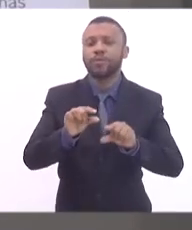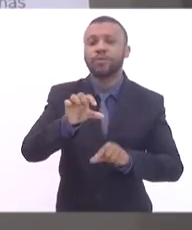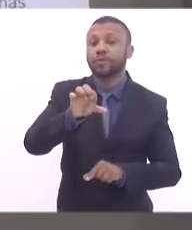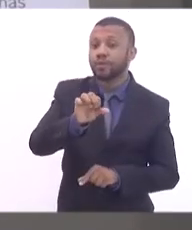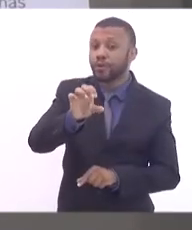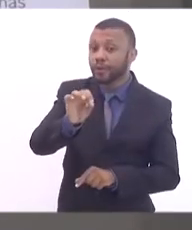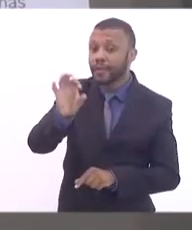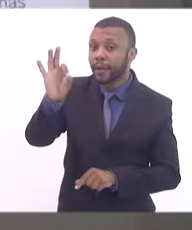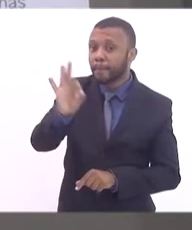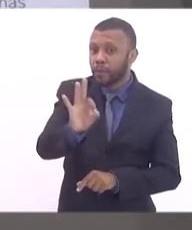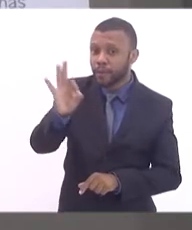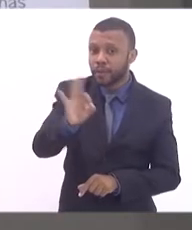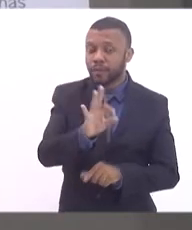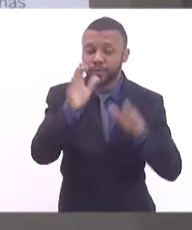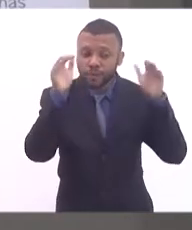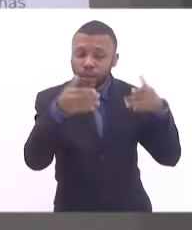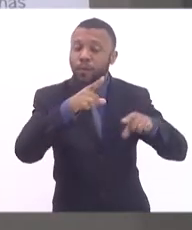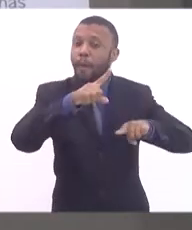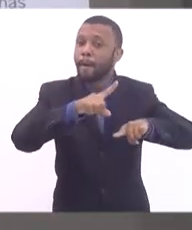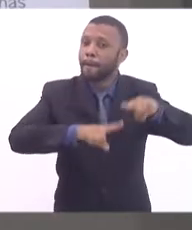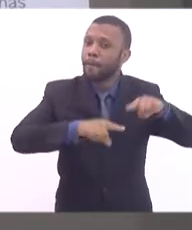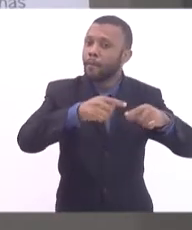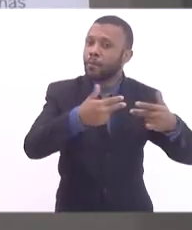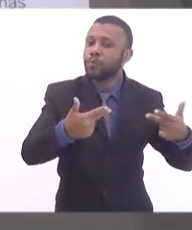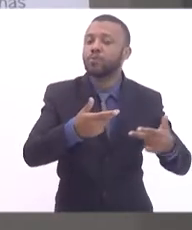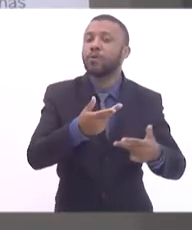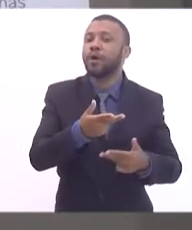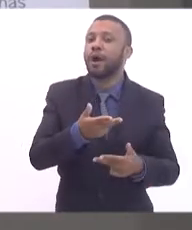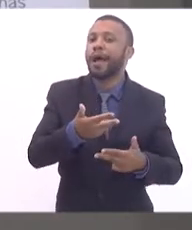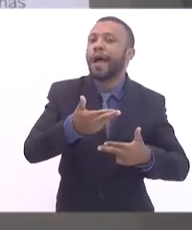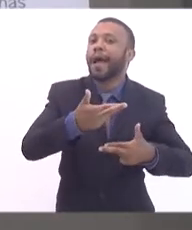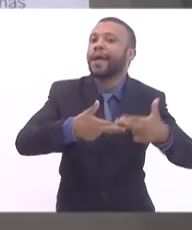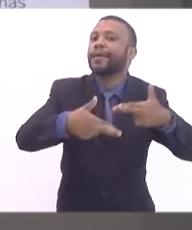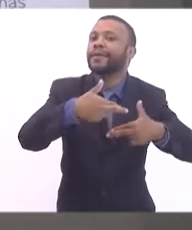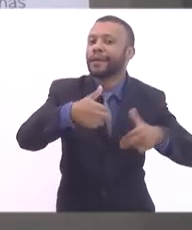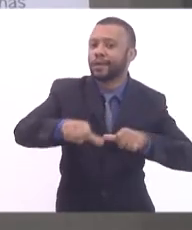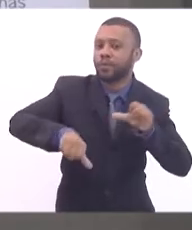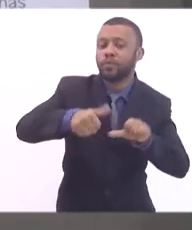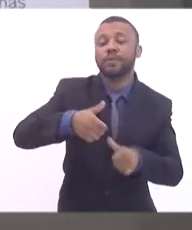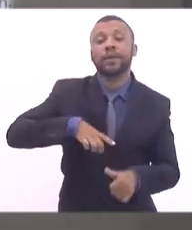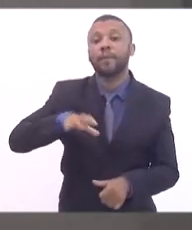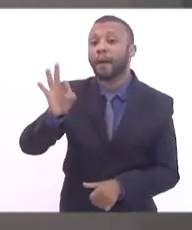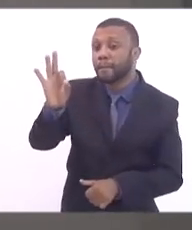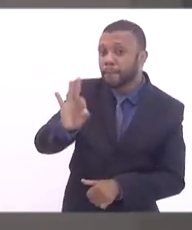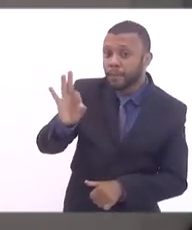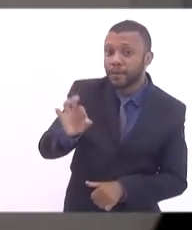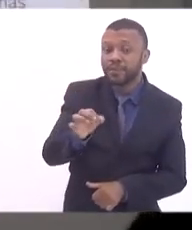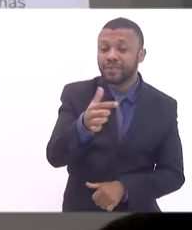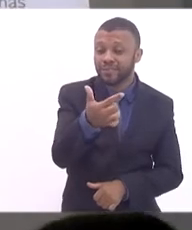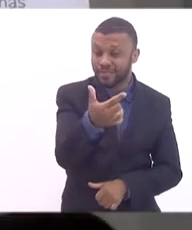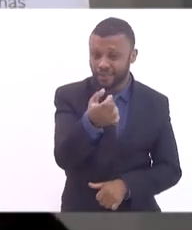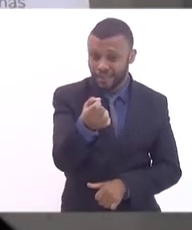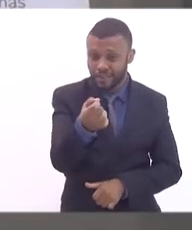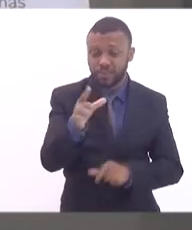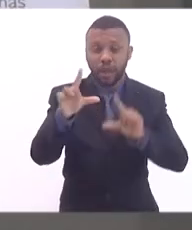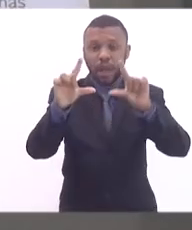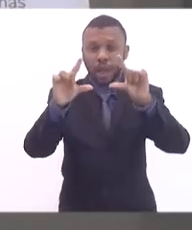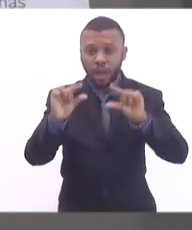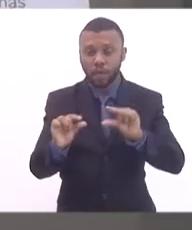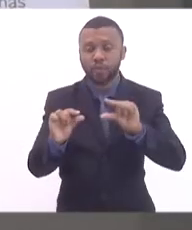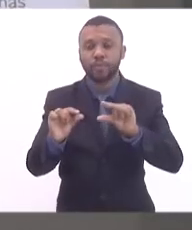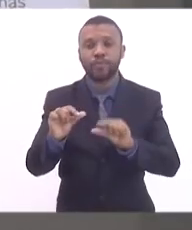reciclados e também tem uma redução da base de cálculo da alíquota de 20 para treze por cento